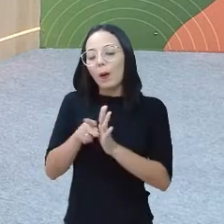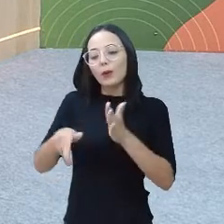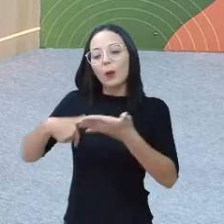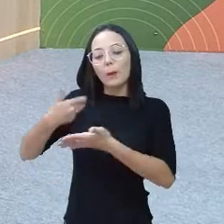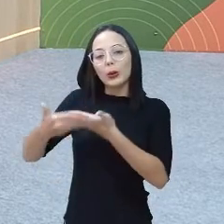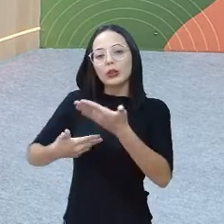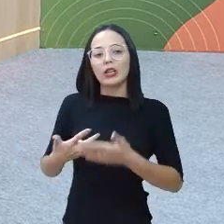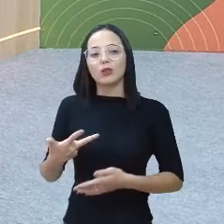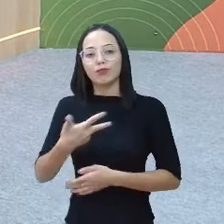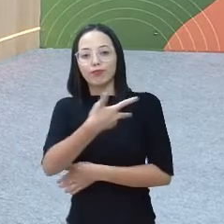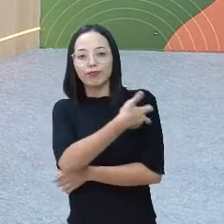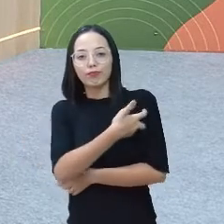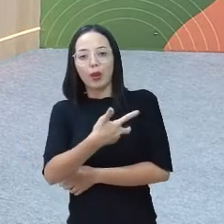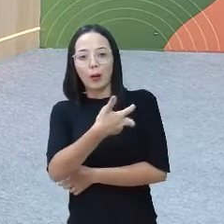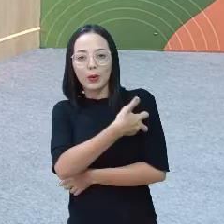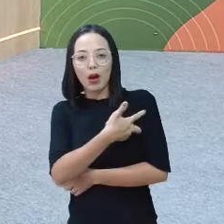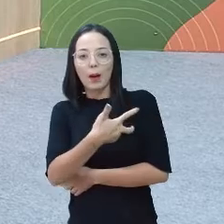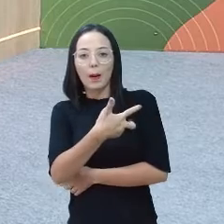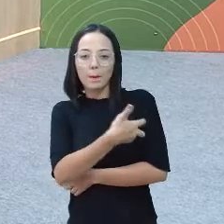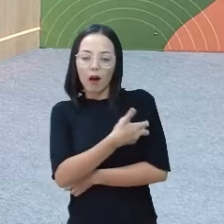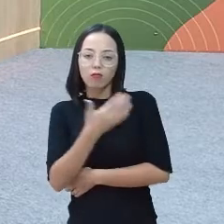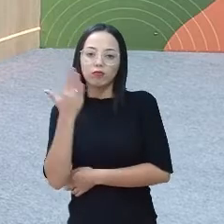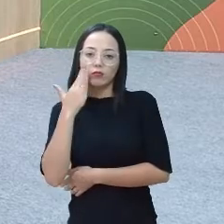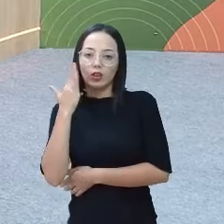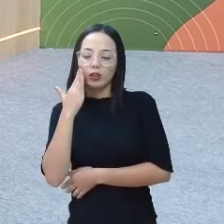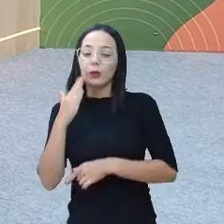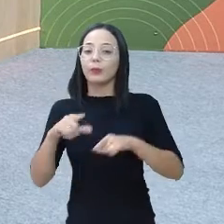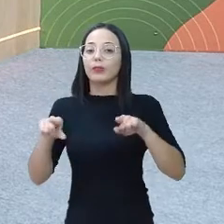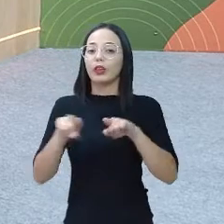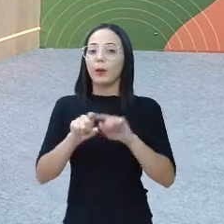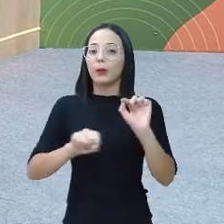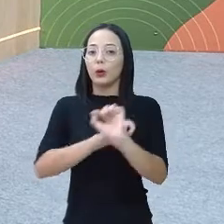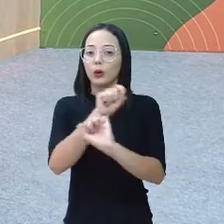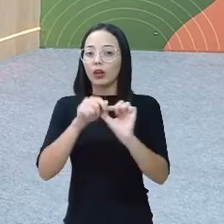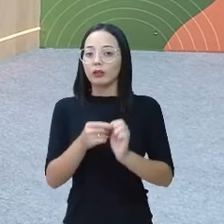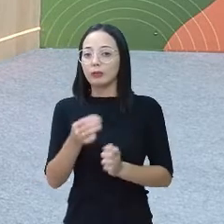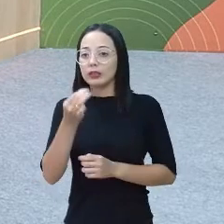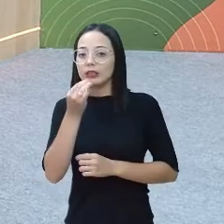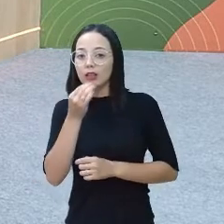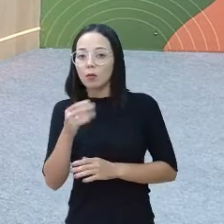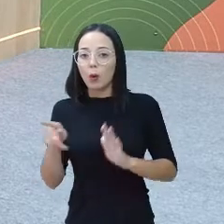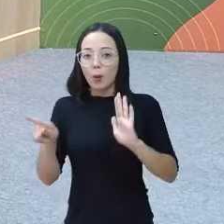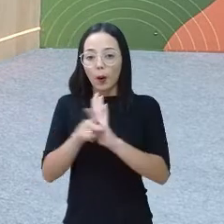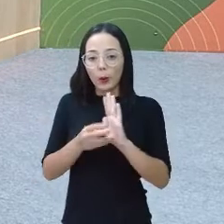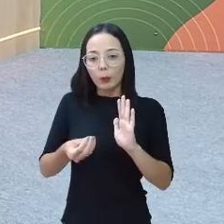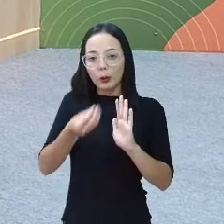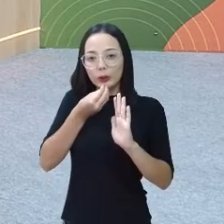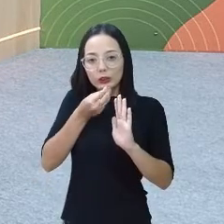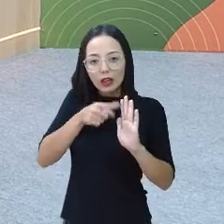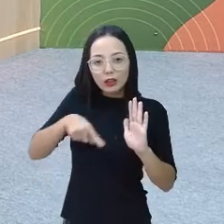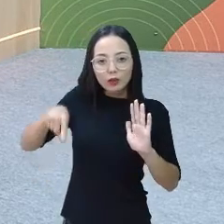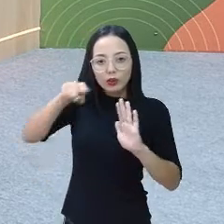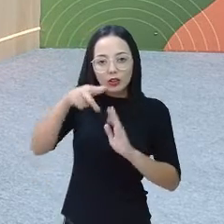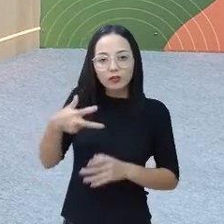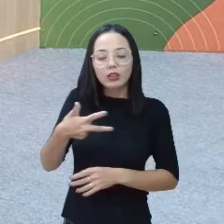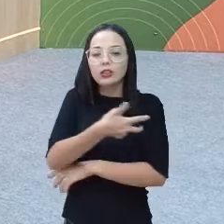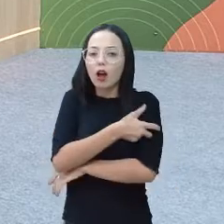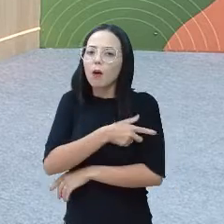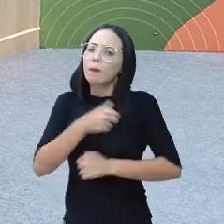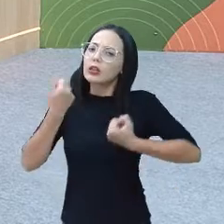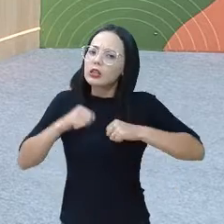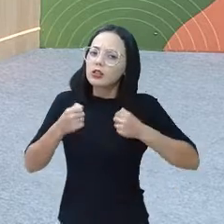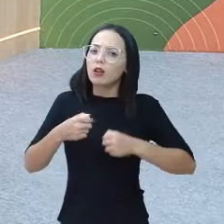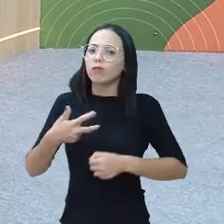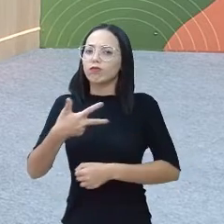de vacinação, recomendar também que quando chegar a sua oportunidade, você tome a